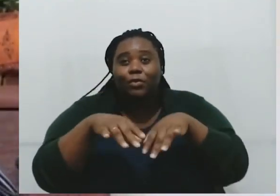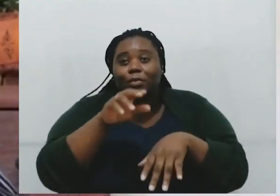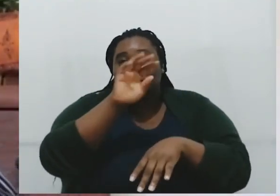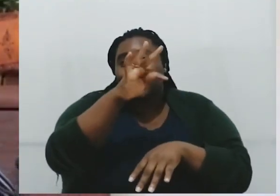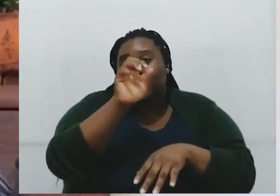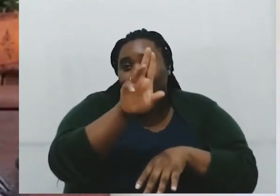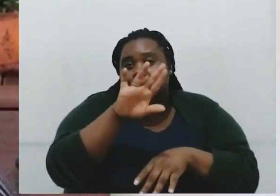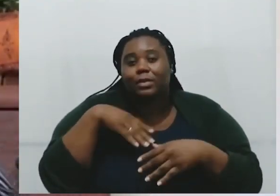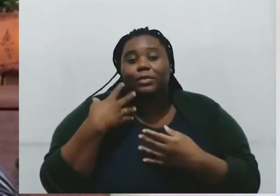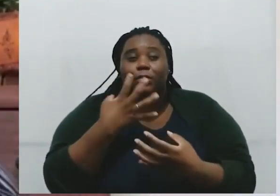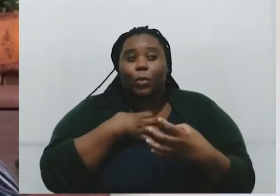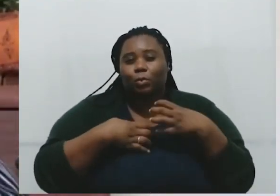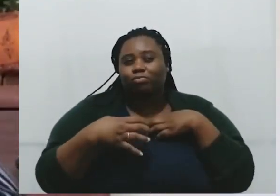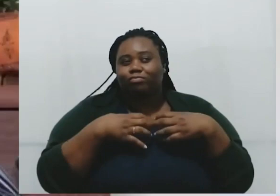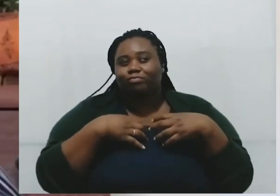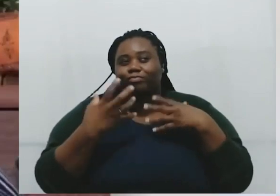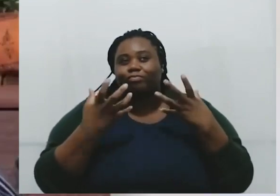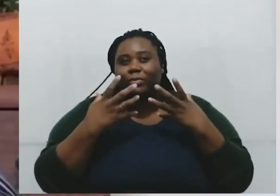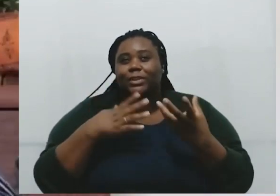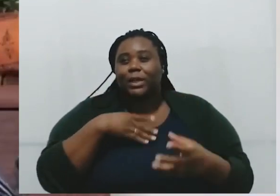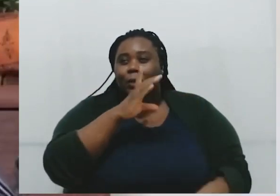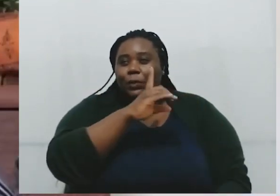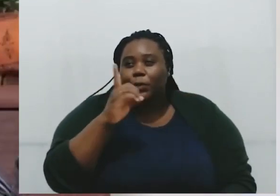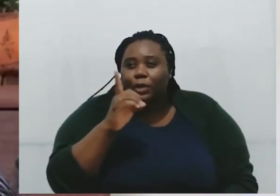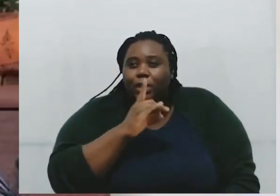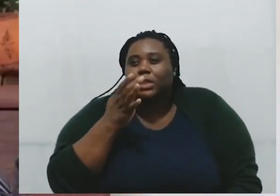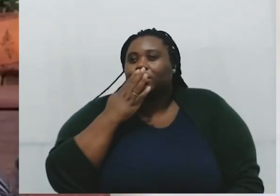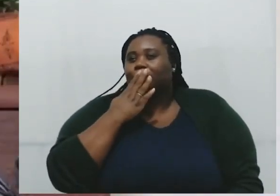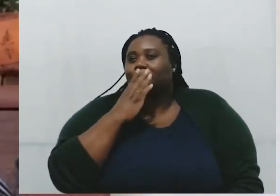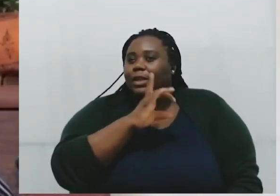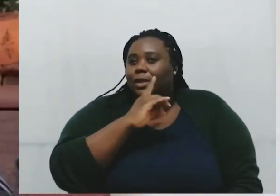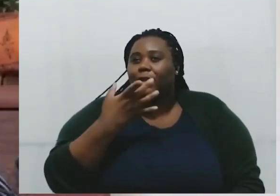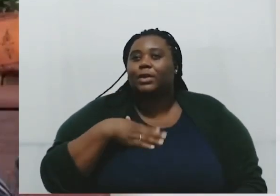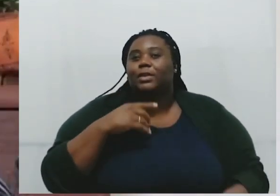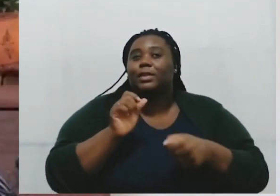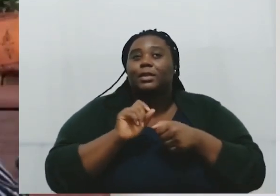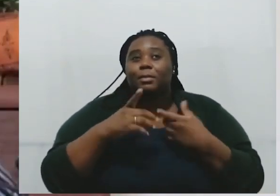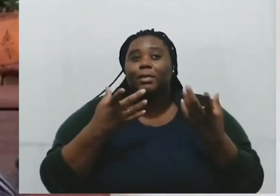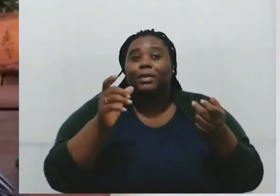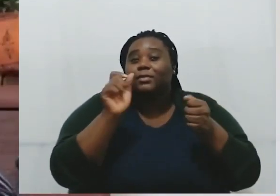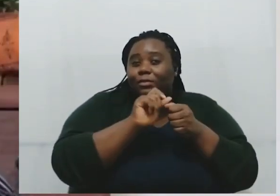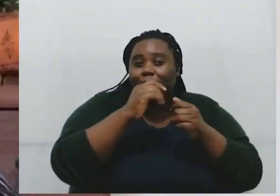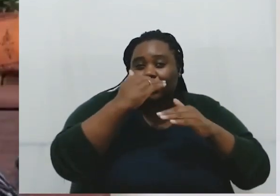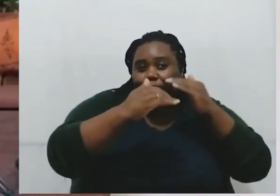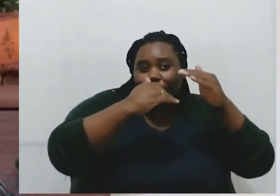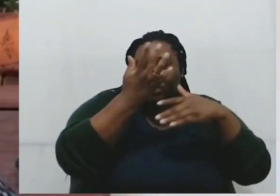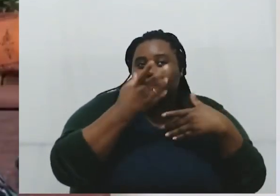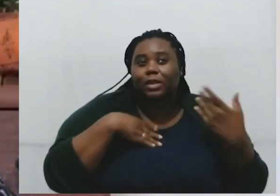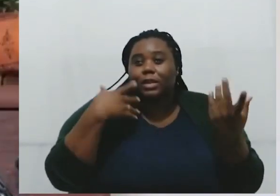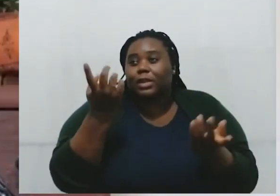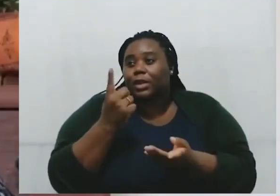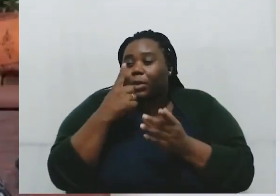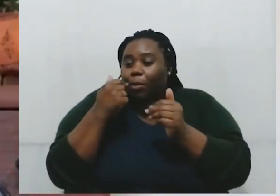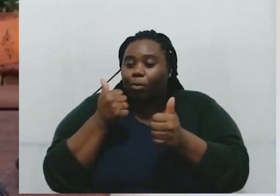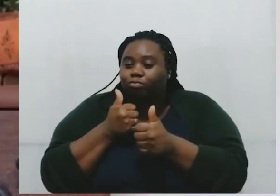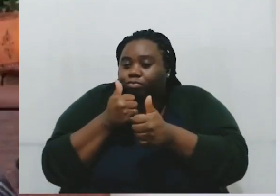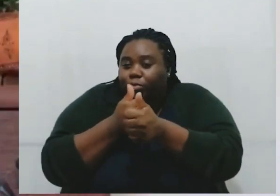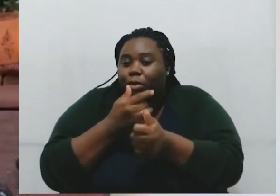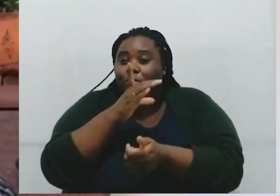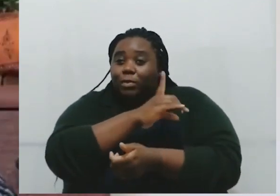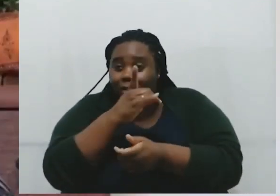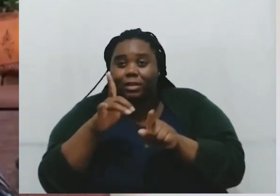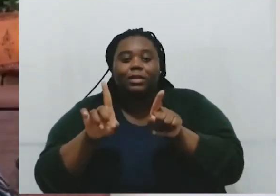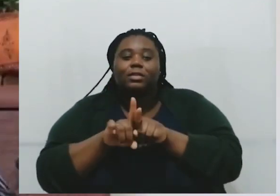de querer dirigir, muito pelo trabalho de montagem que a gente fez. Eu fiquei muito próxima à direção e às